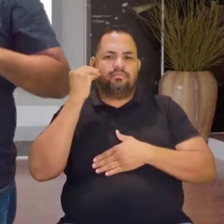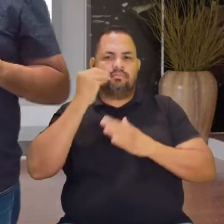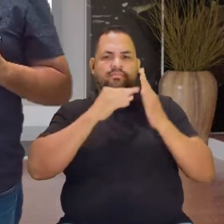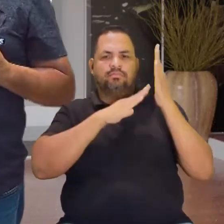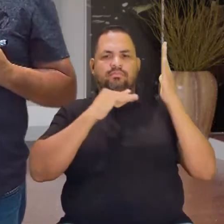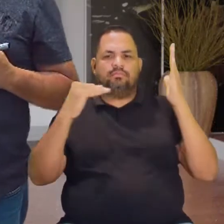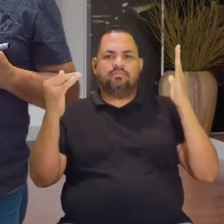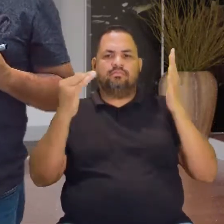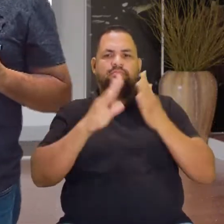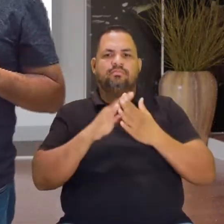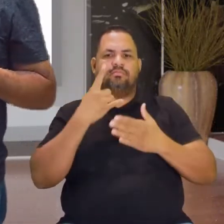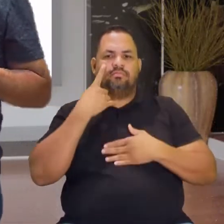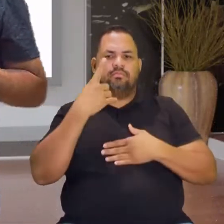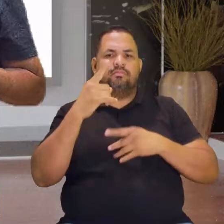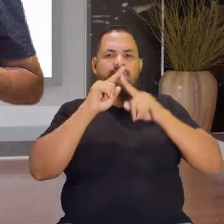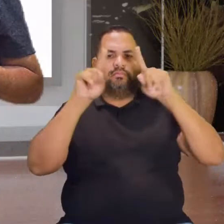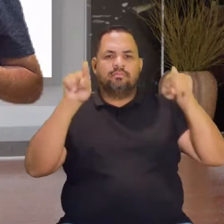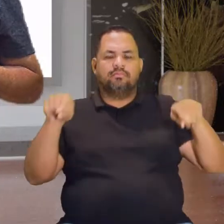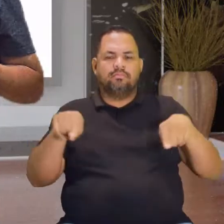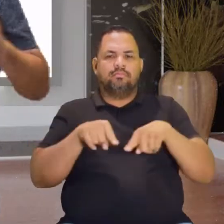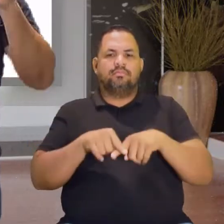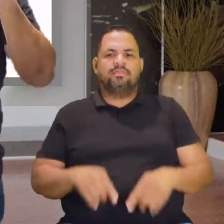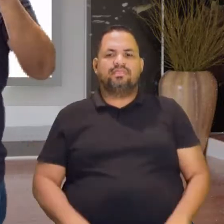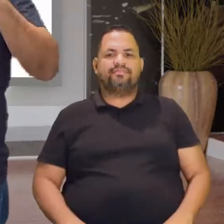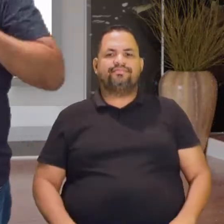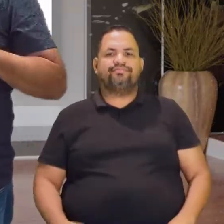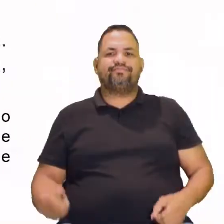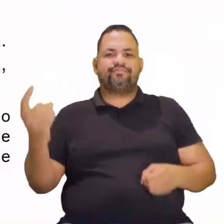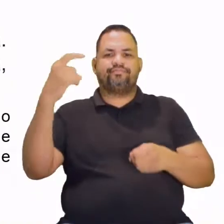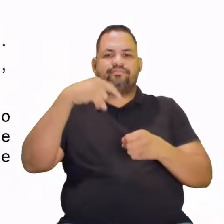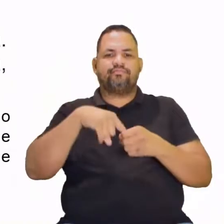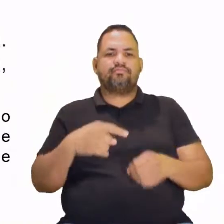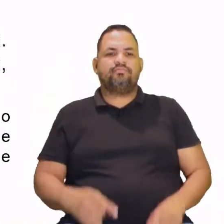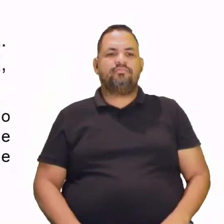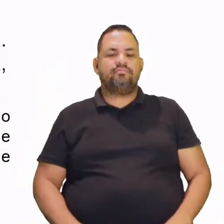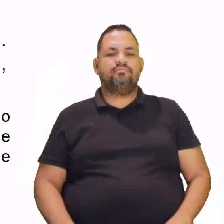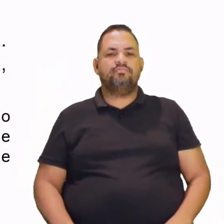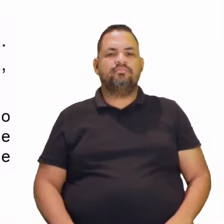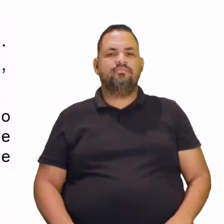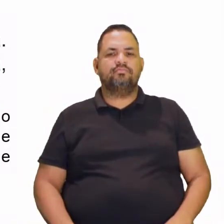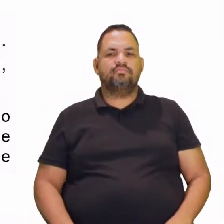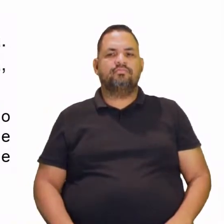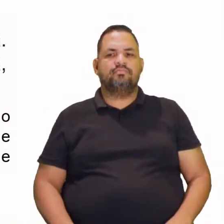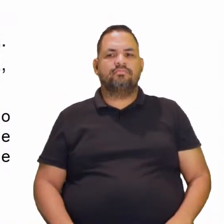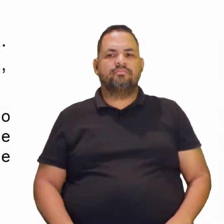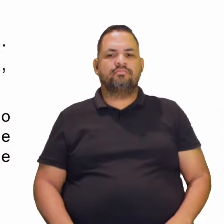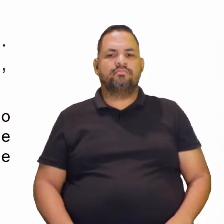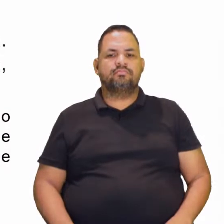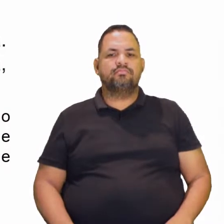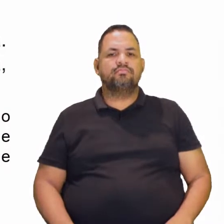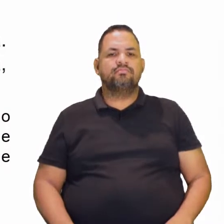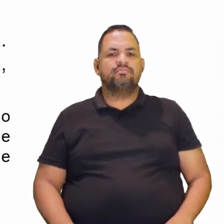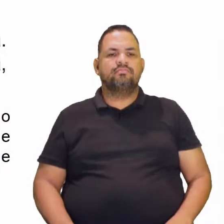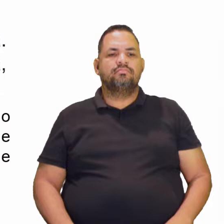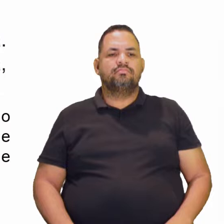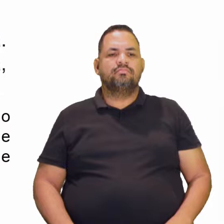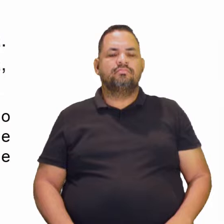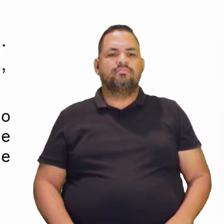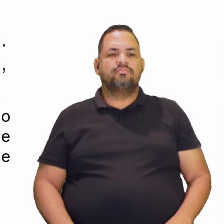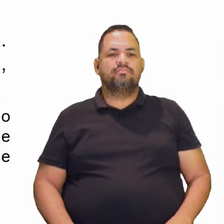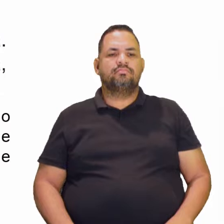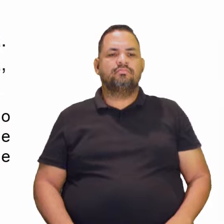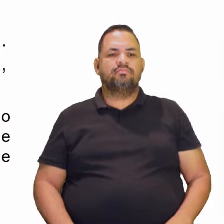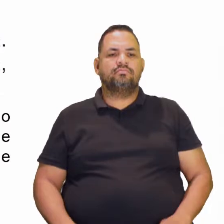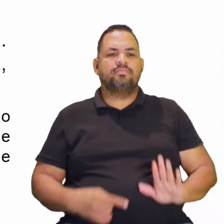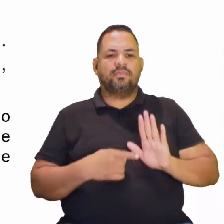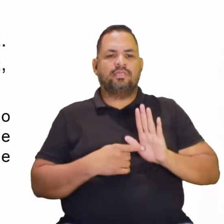ao olhar para o quadro. Então, voltamos lá na nossa tela para a gente ver o seguinte, ó,